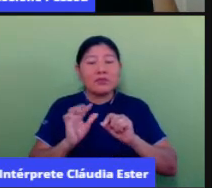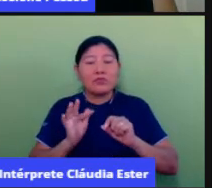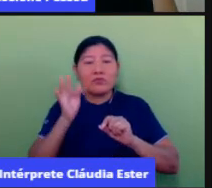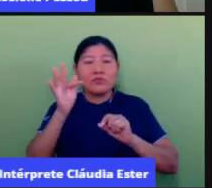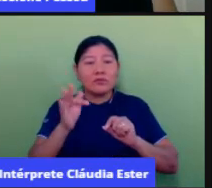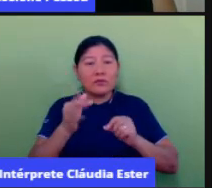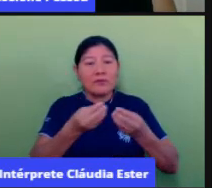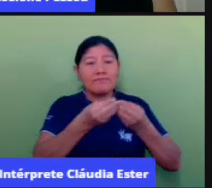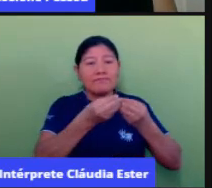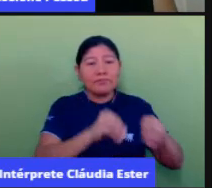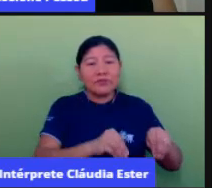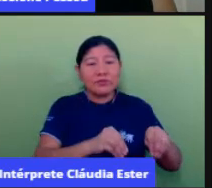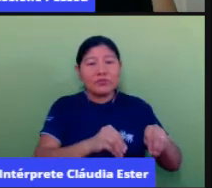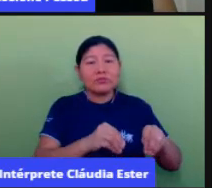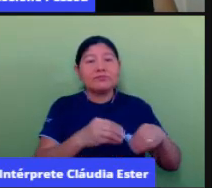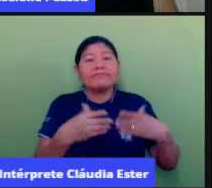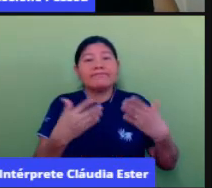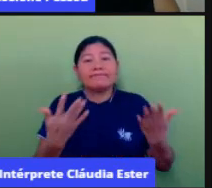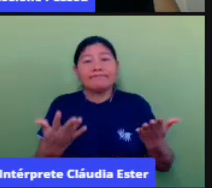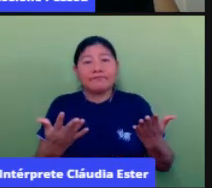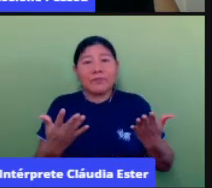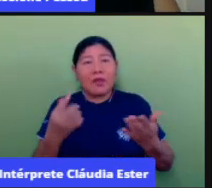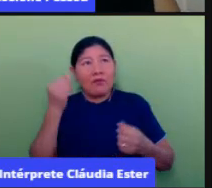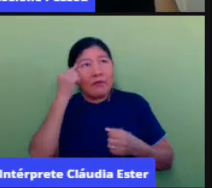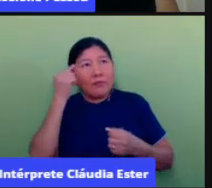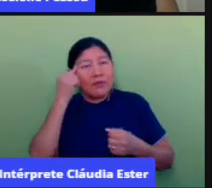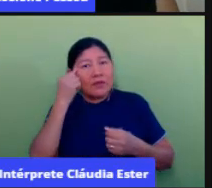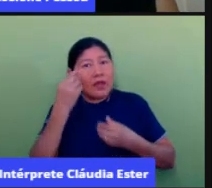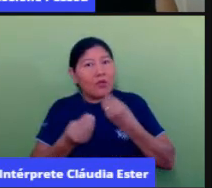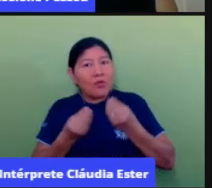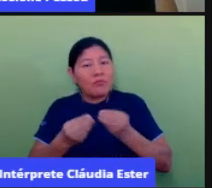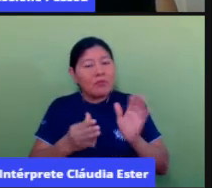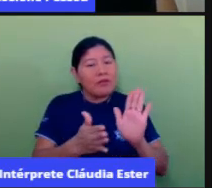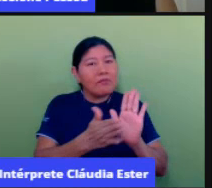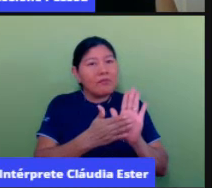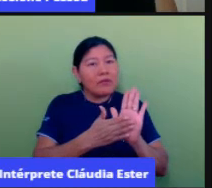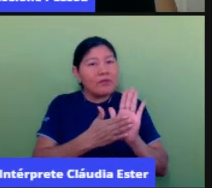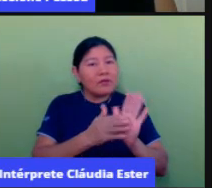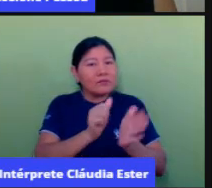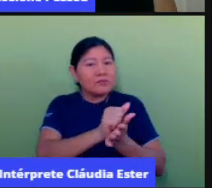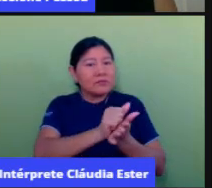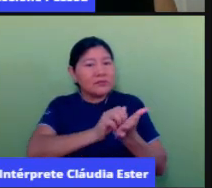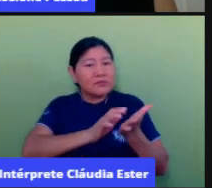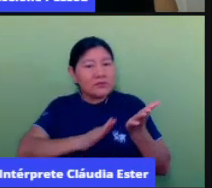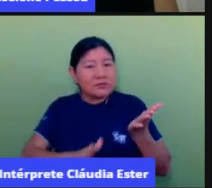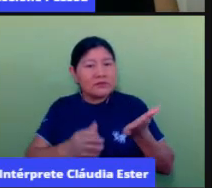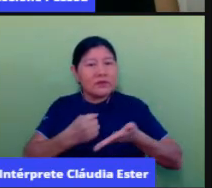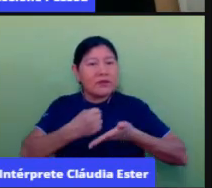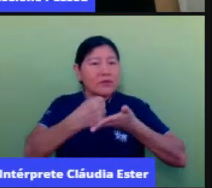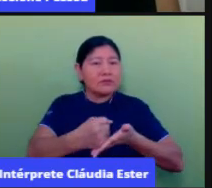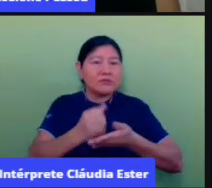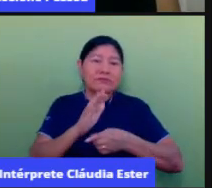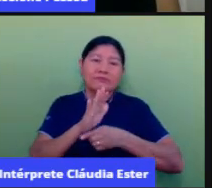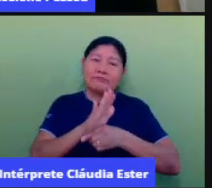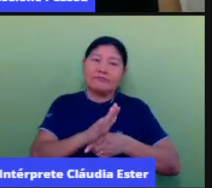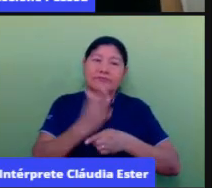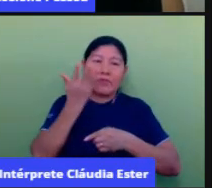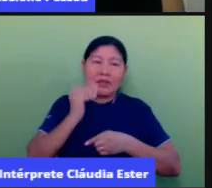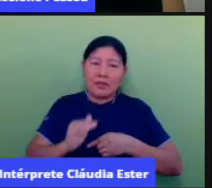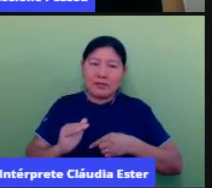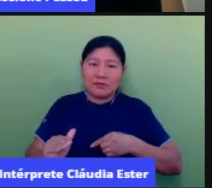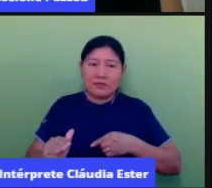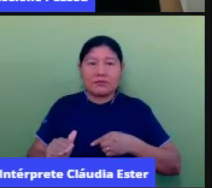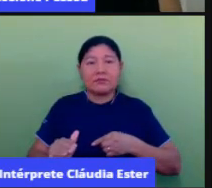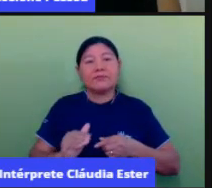como dosar isso, né? Como pensar as propostas de atividades levando isso em conta? No